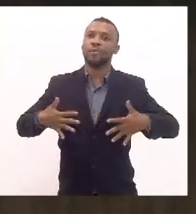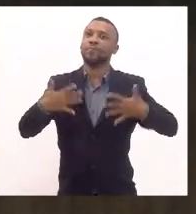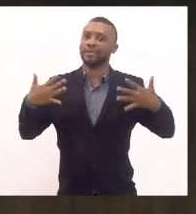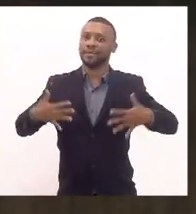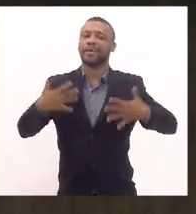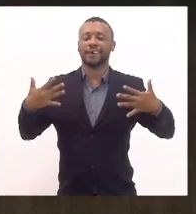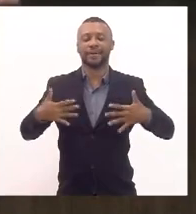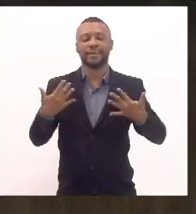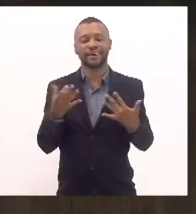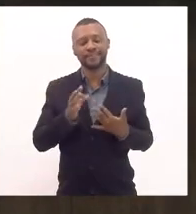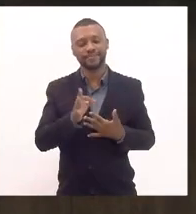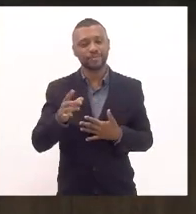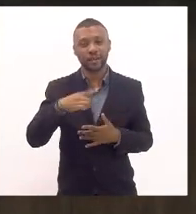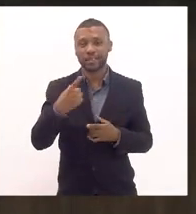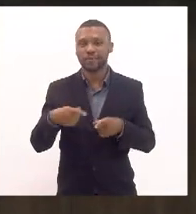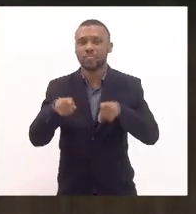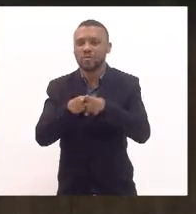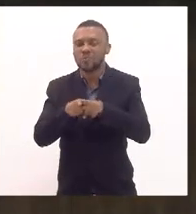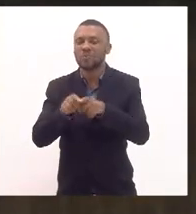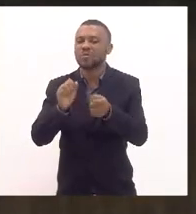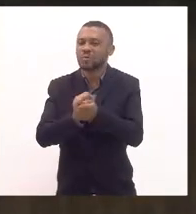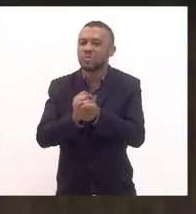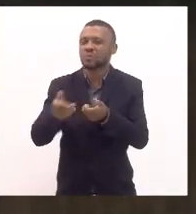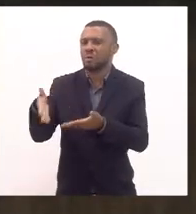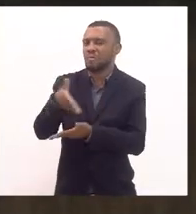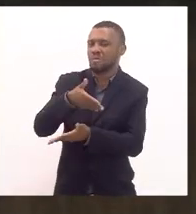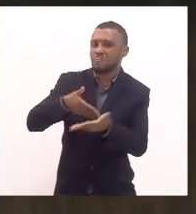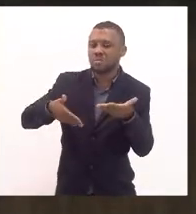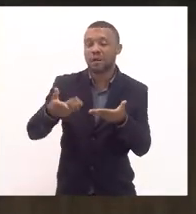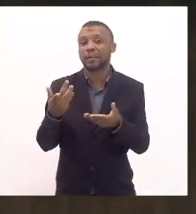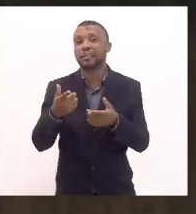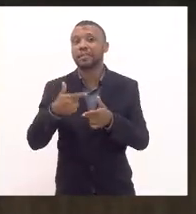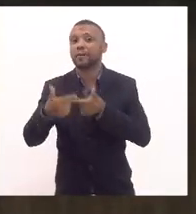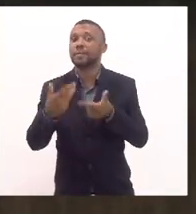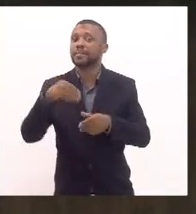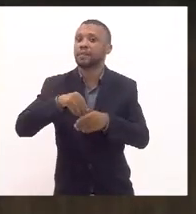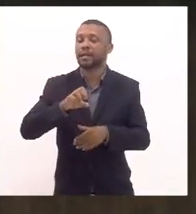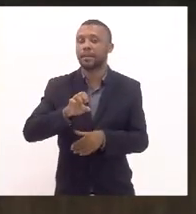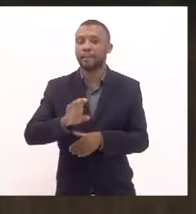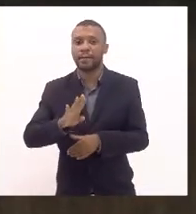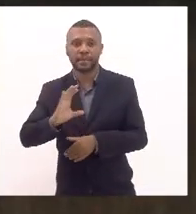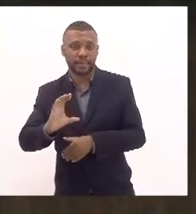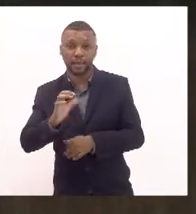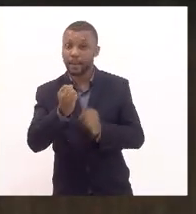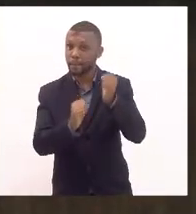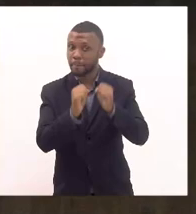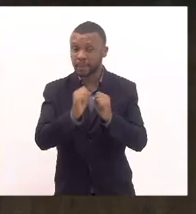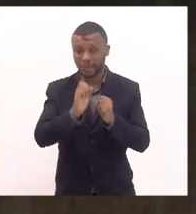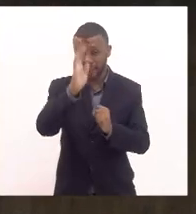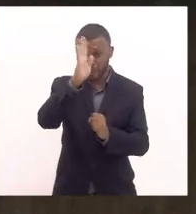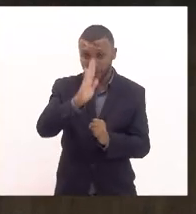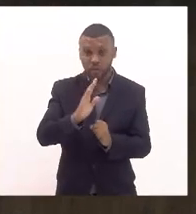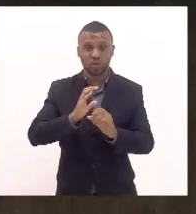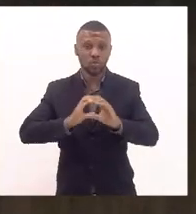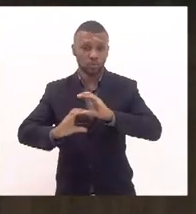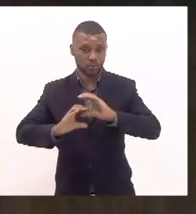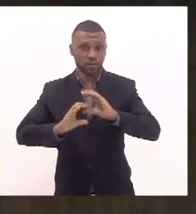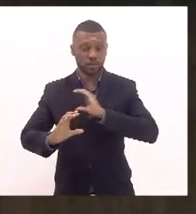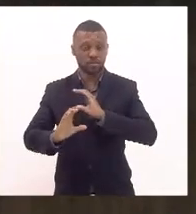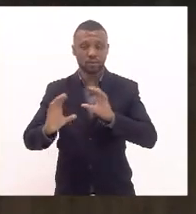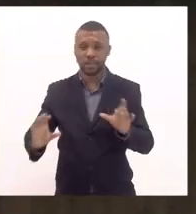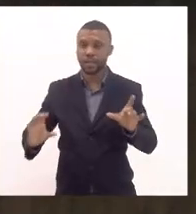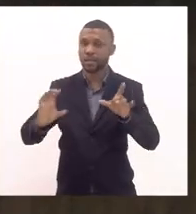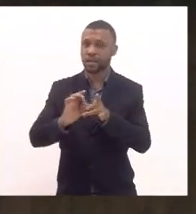né E a gente tem companheiras aqui que fazem parte da EBC Empresa Brasileira de Comunicação a